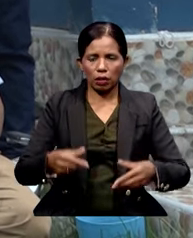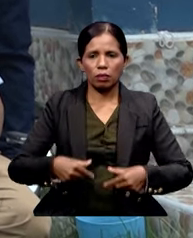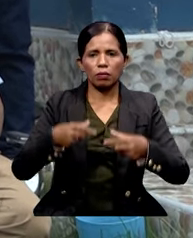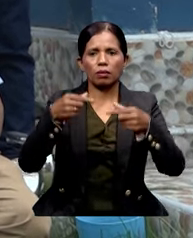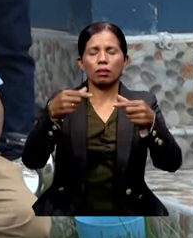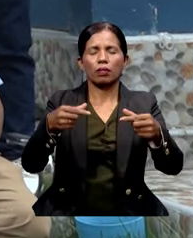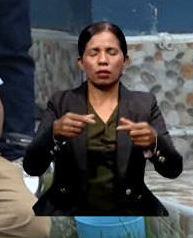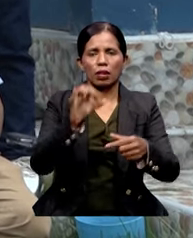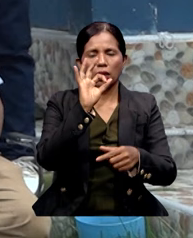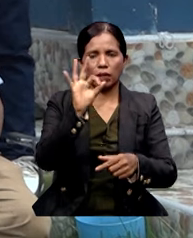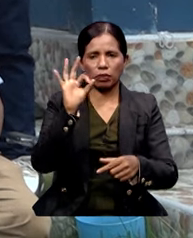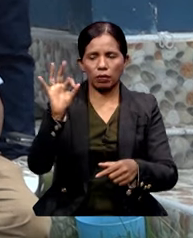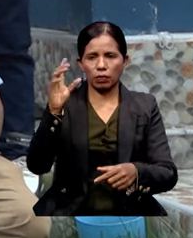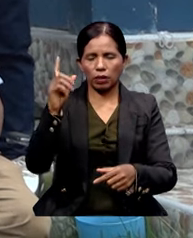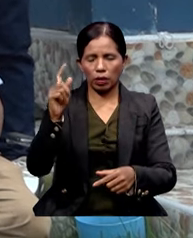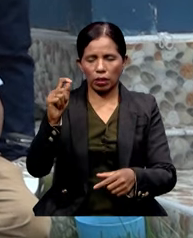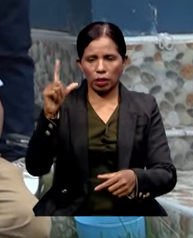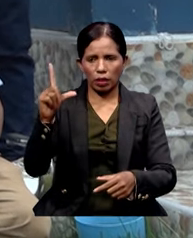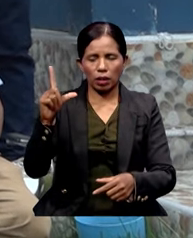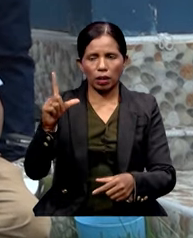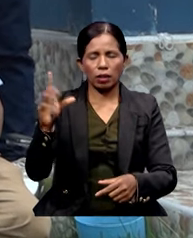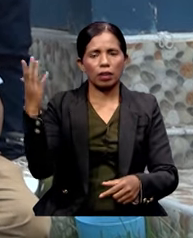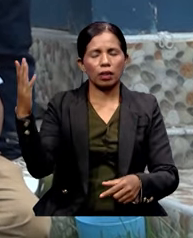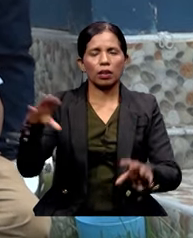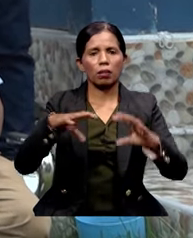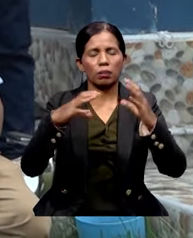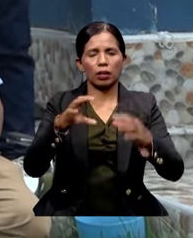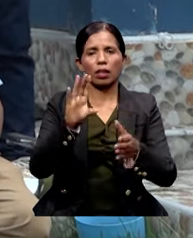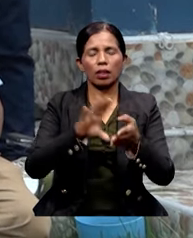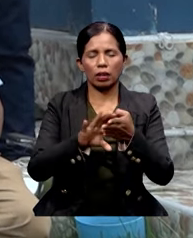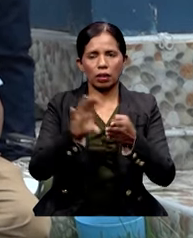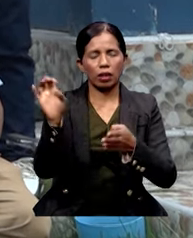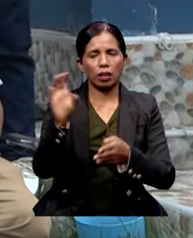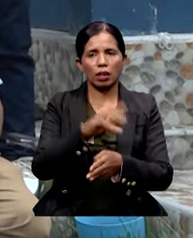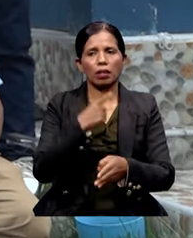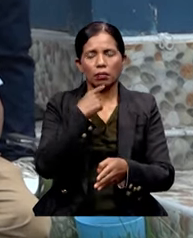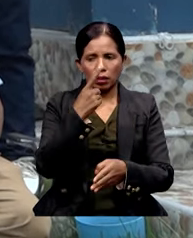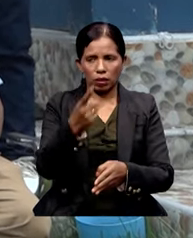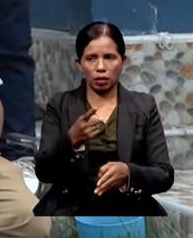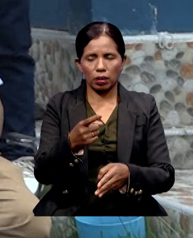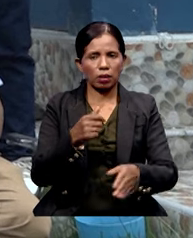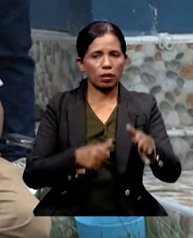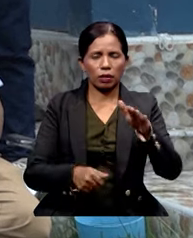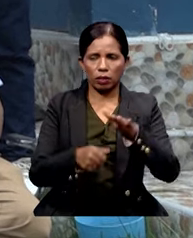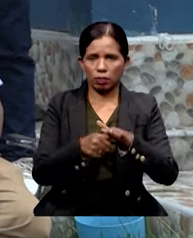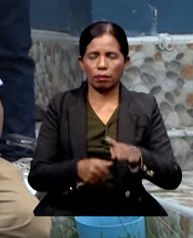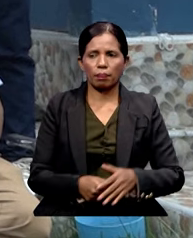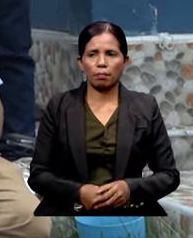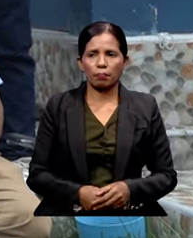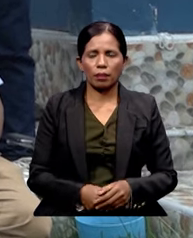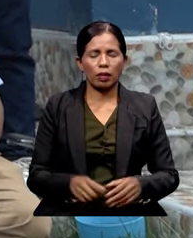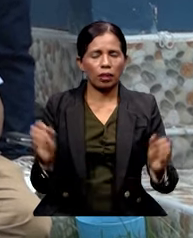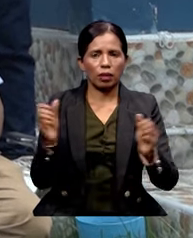ia FFTL, ca ia comitê eleitoral, a me considera ilegal. No